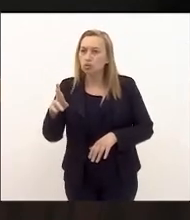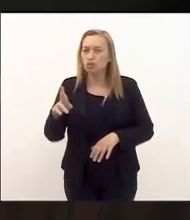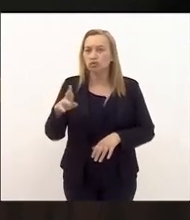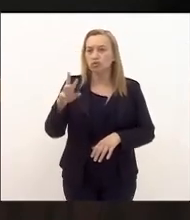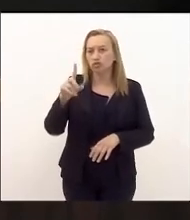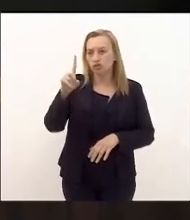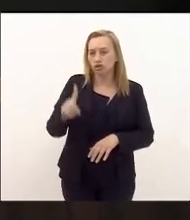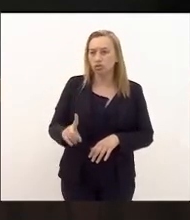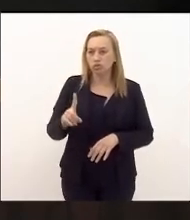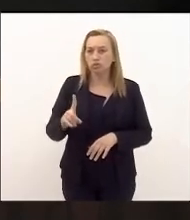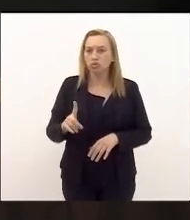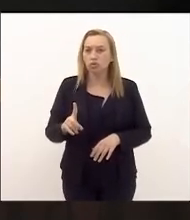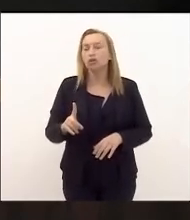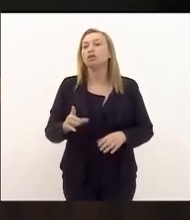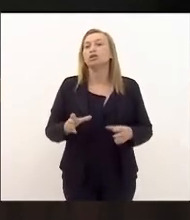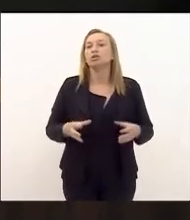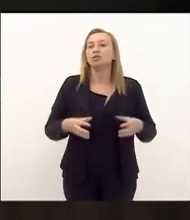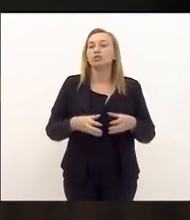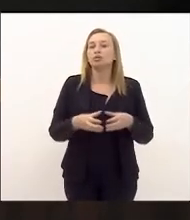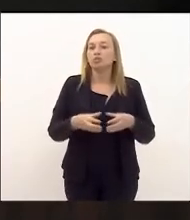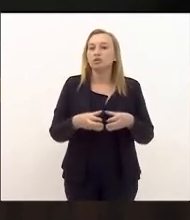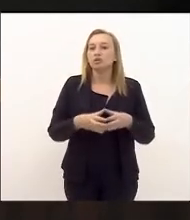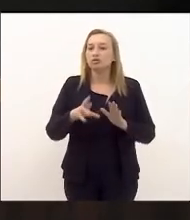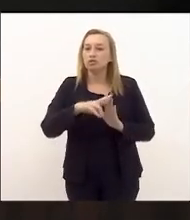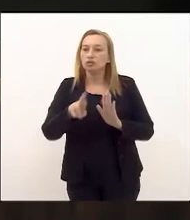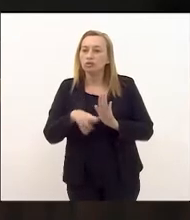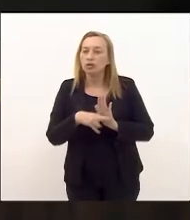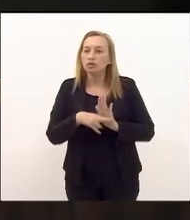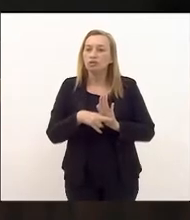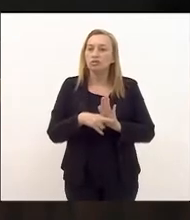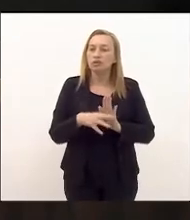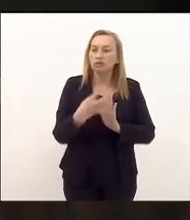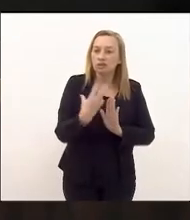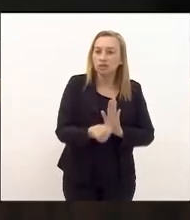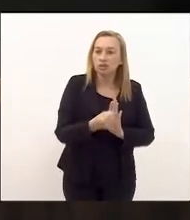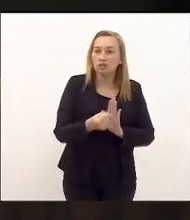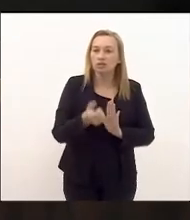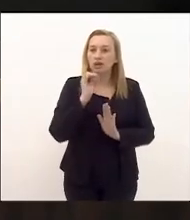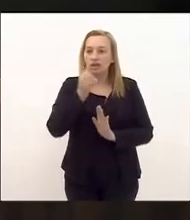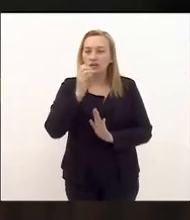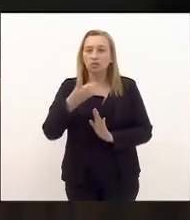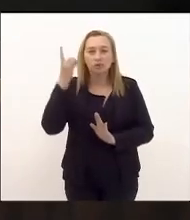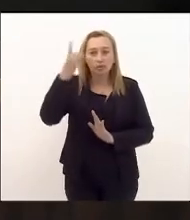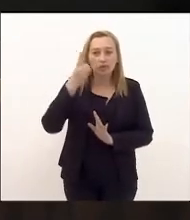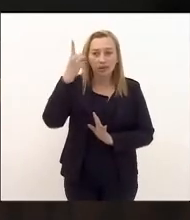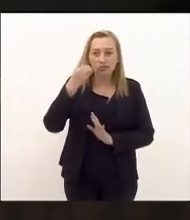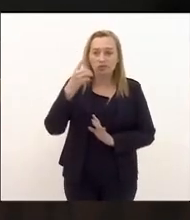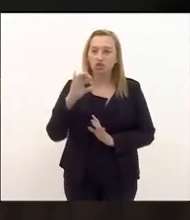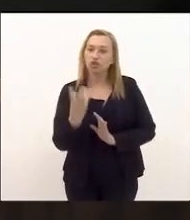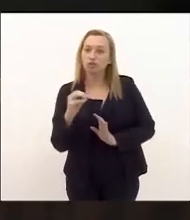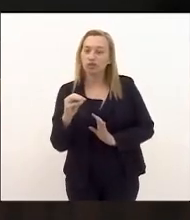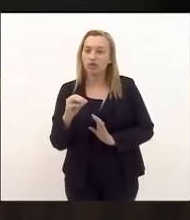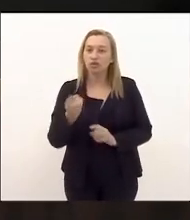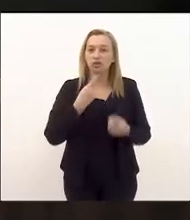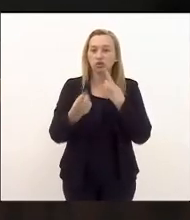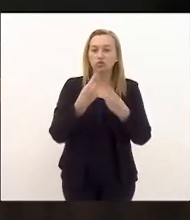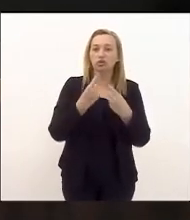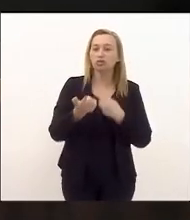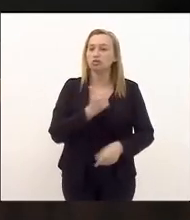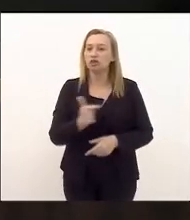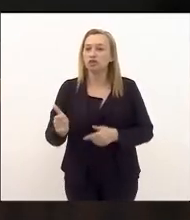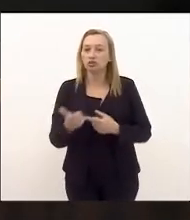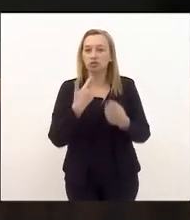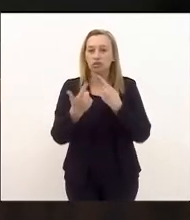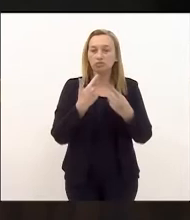Machado. Parecer da Comissão de Normas Internas e Proposições Externas é favorável. Relator, deputado Chico Machado. Em discussão. Não havendo quem